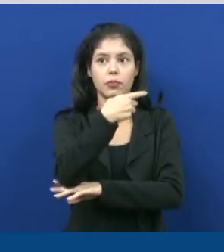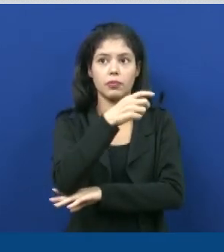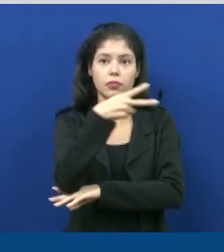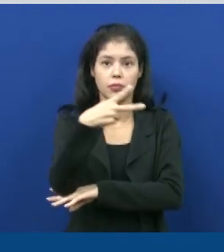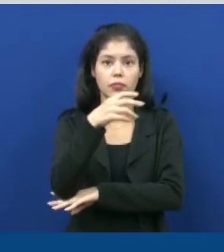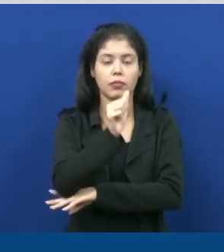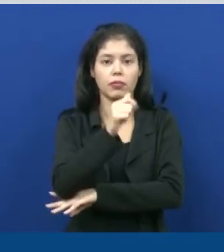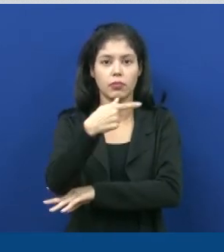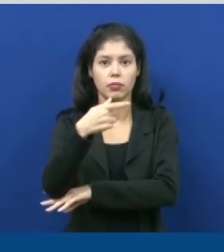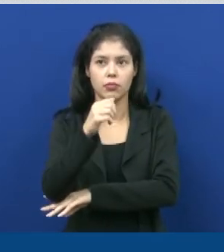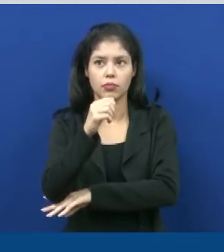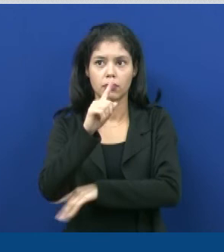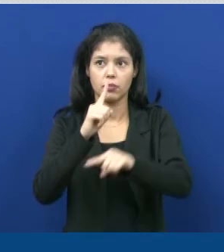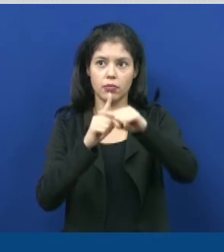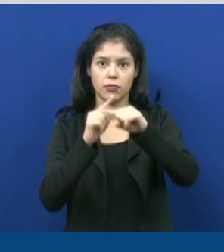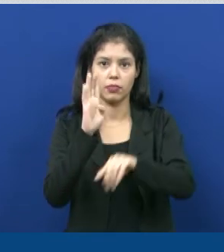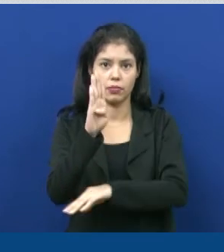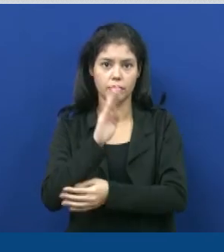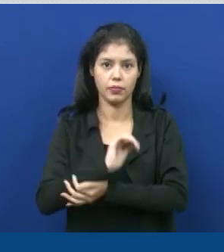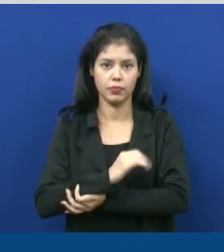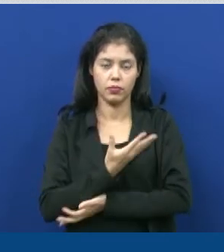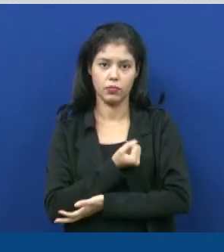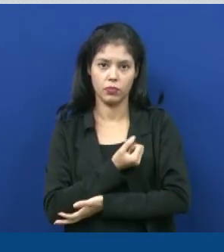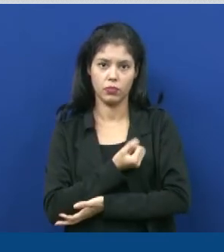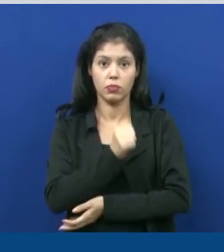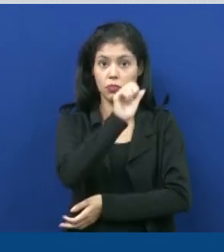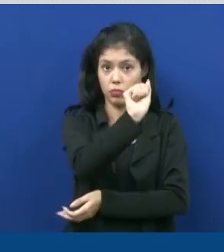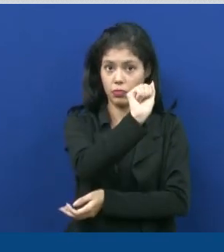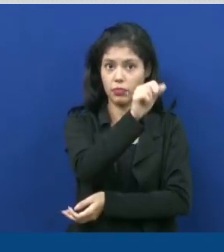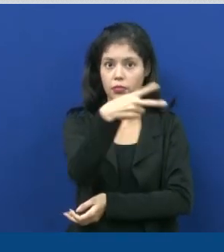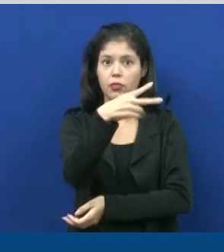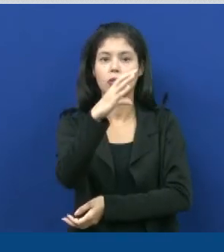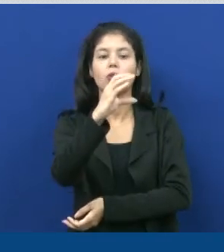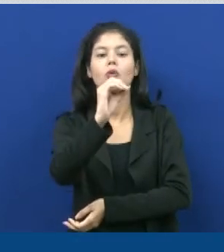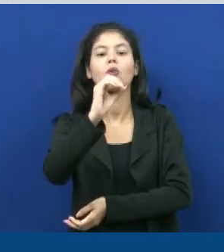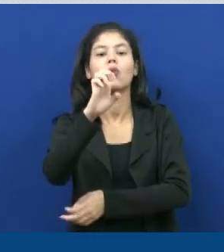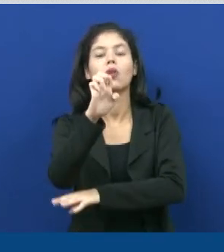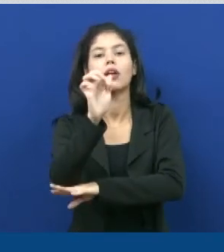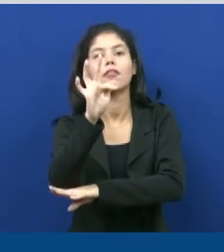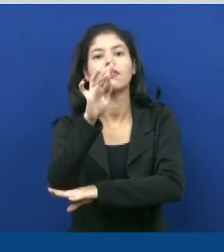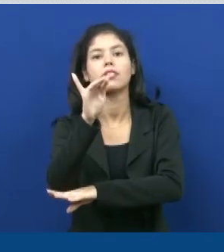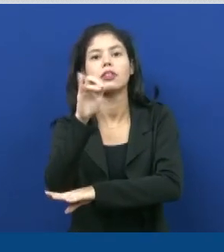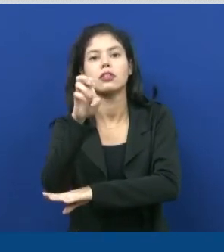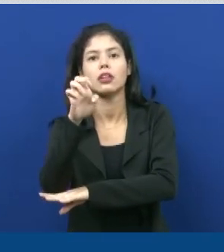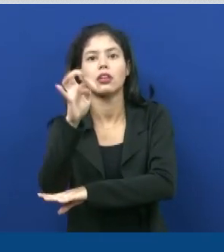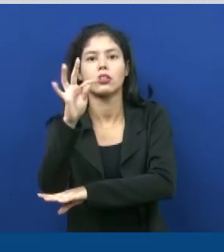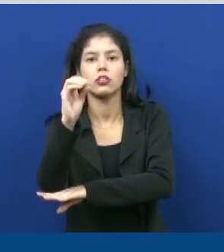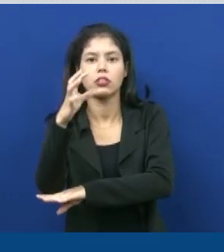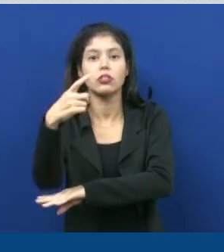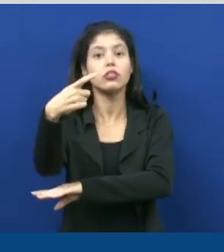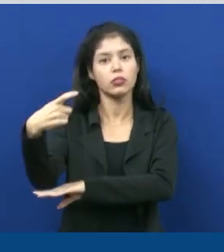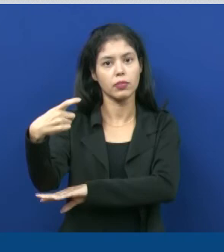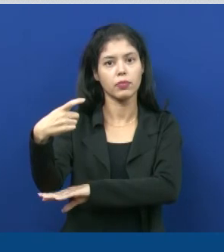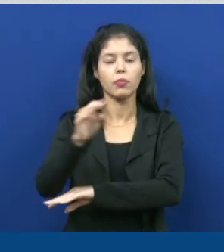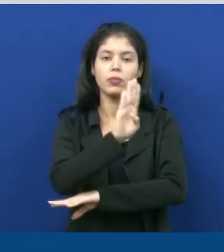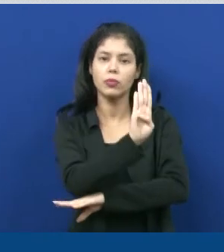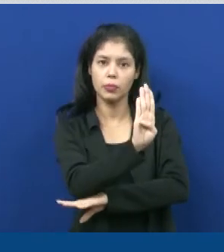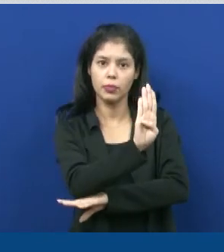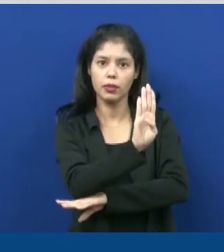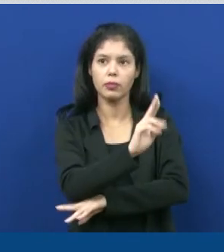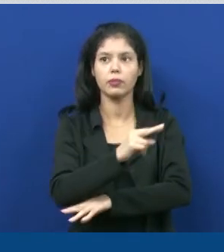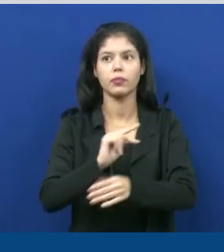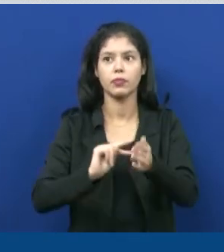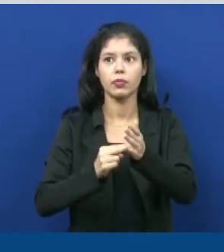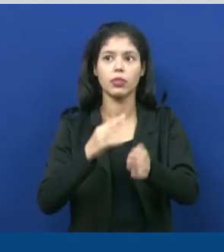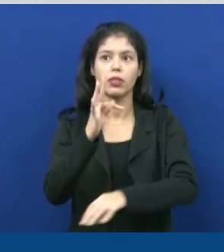igual a ax mais b, o número a é chamado de coeficiente de x e o número b é chamado termo